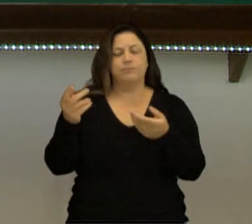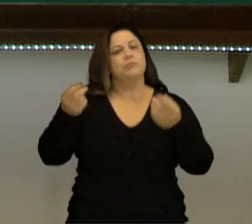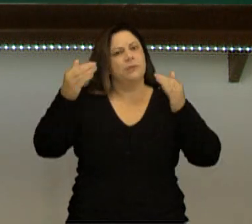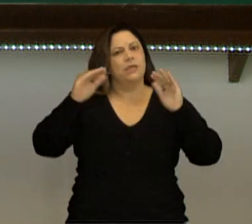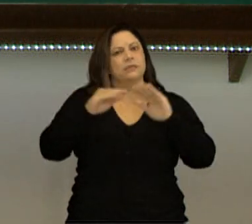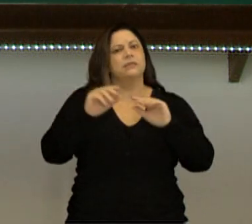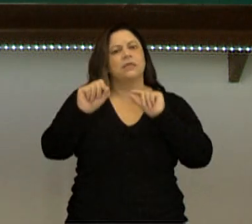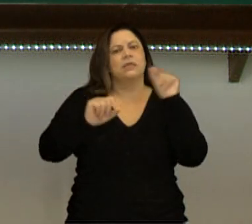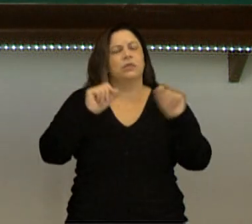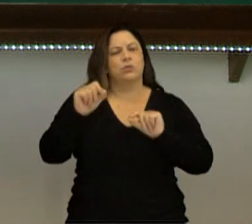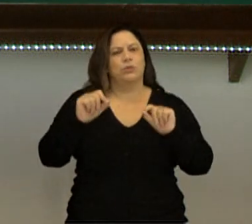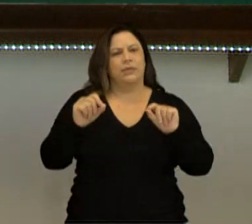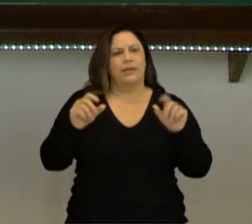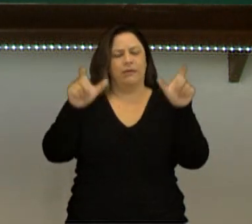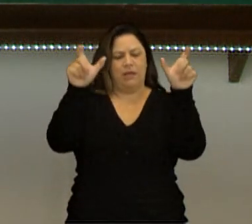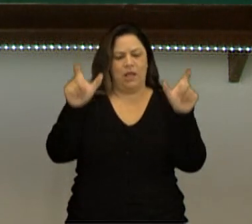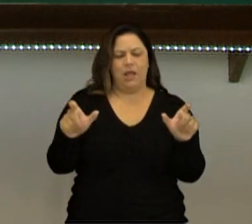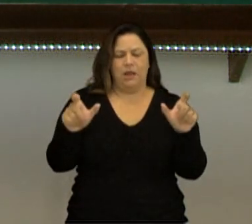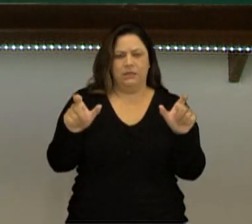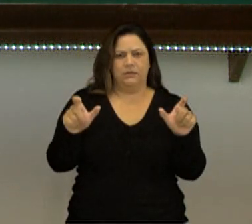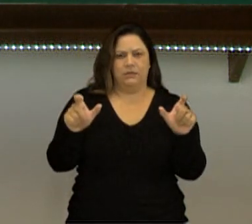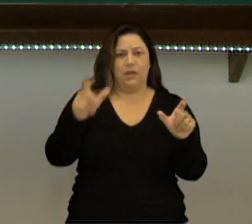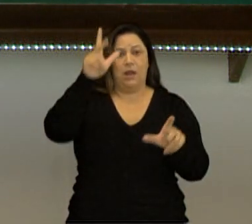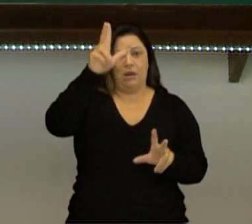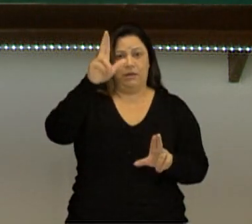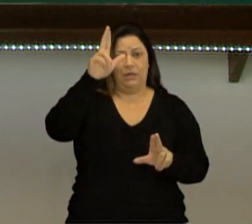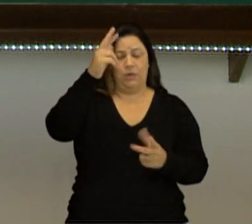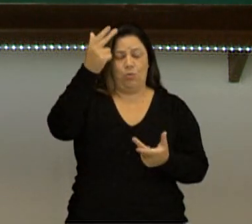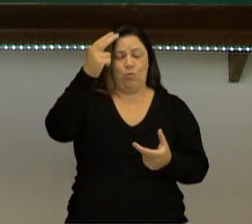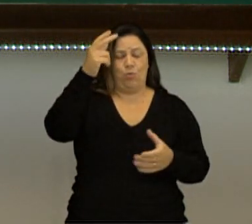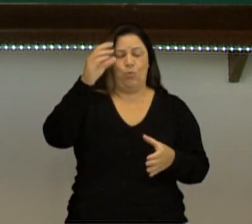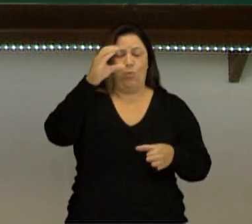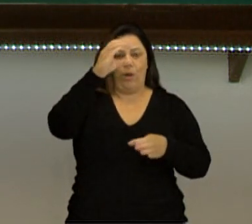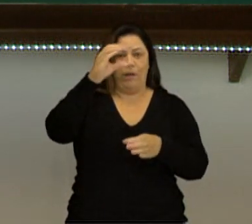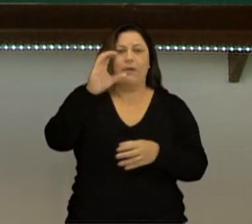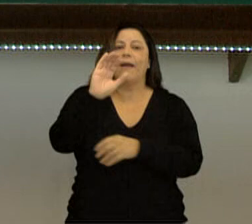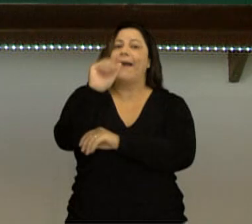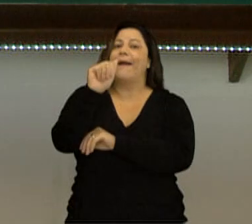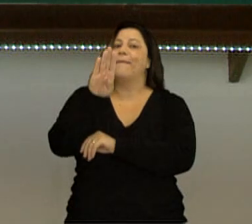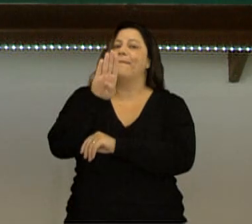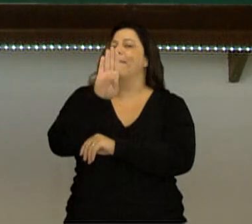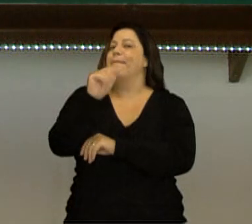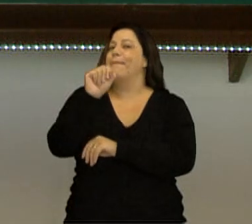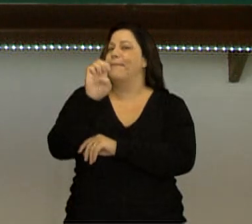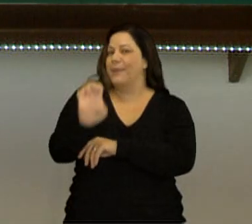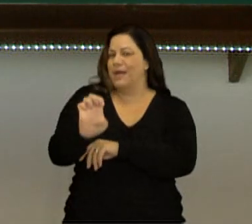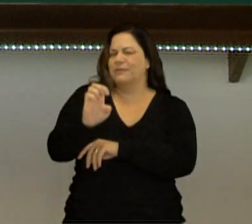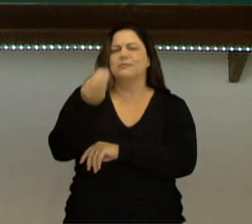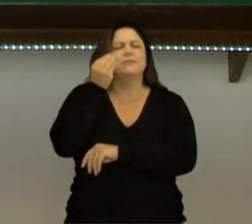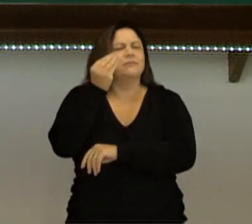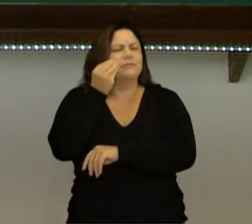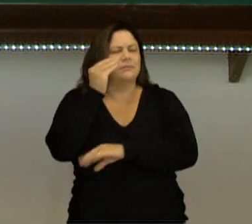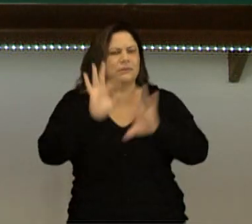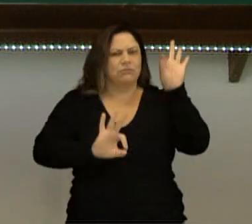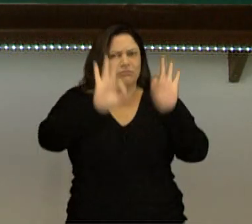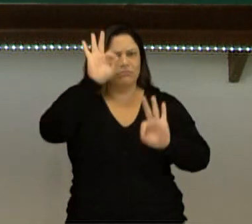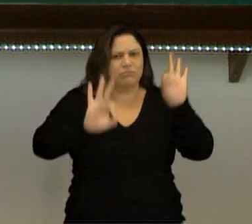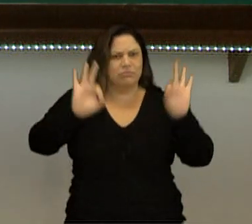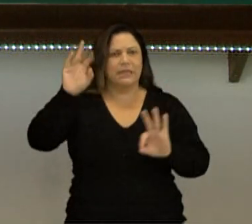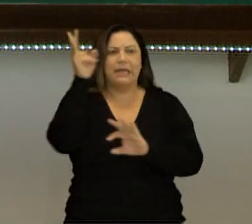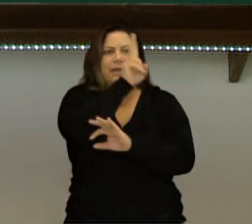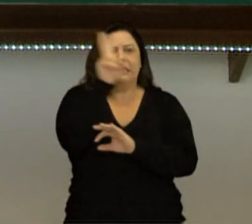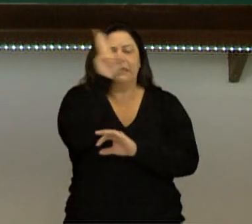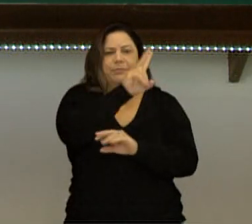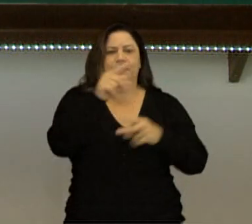é igual à área da base. Então, organizando os nossos dados, sempre a gente tentar fazer um esqueminha, lembrando as